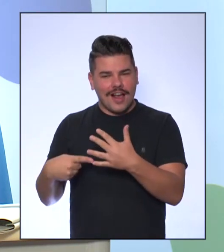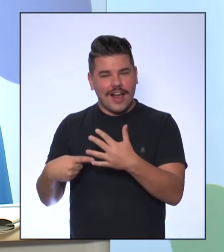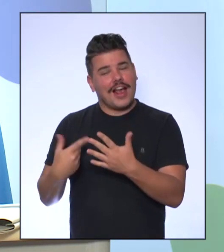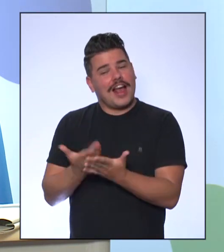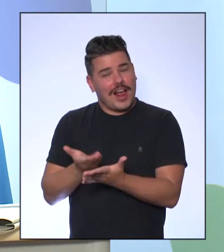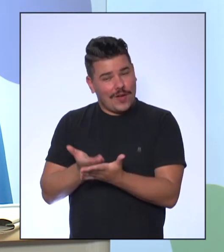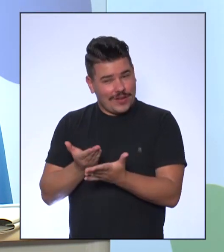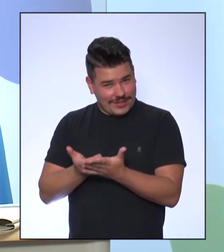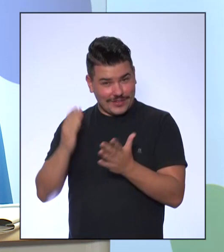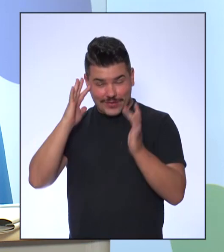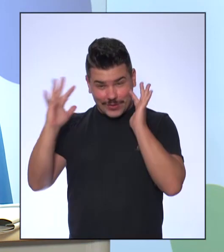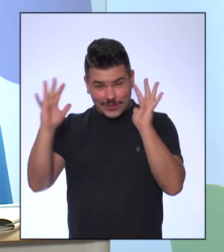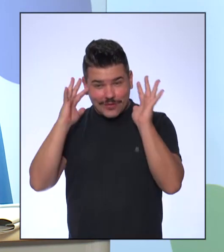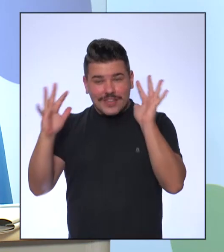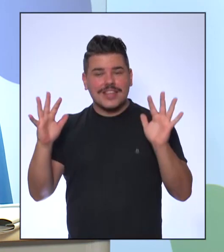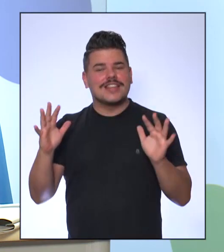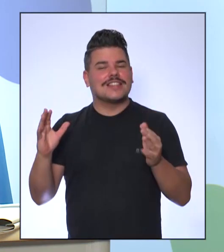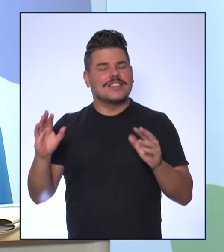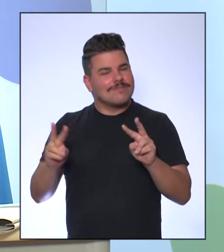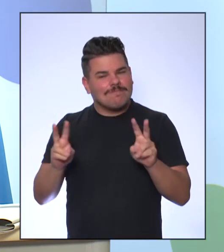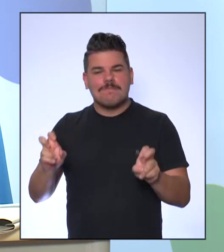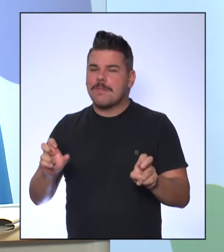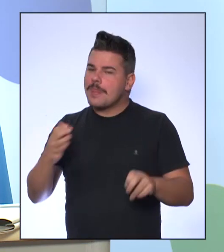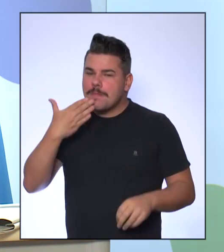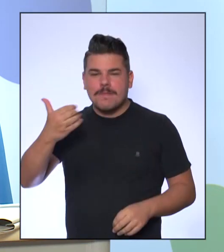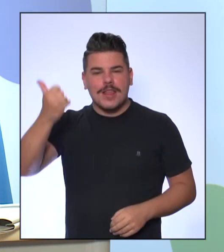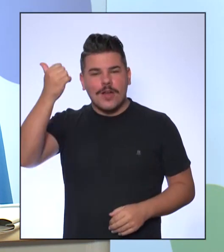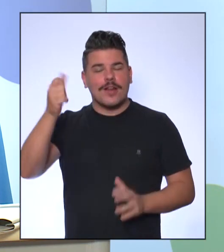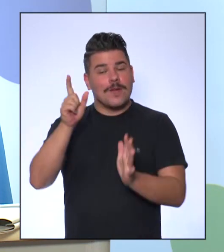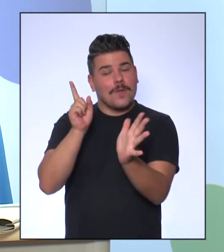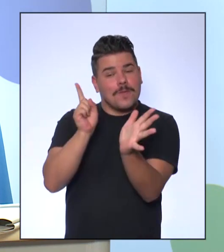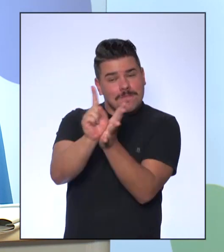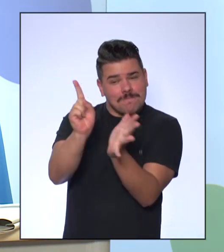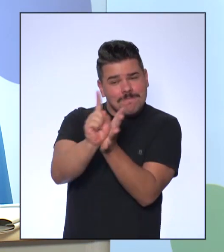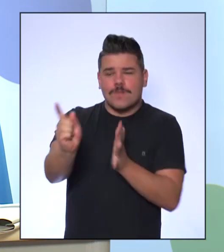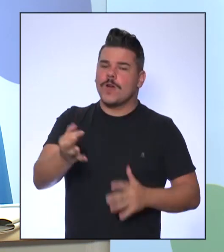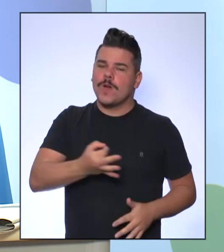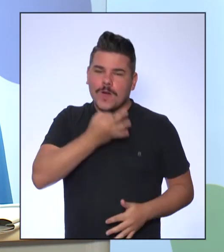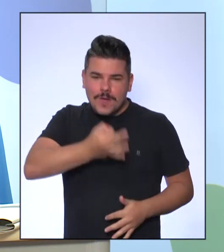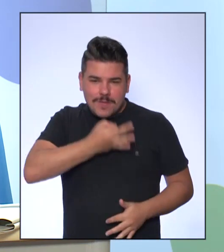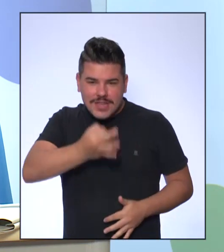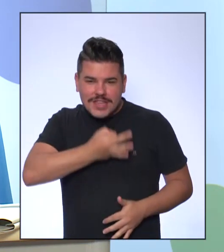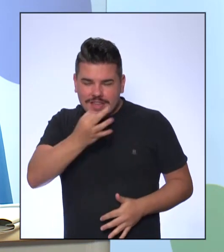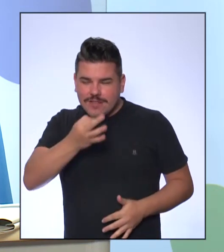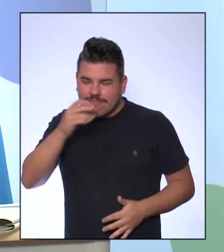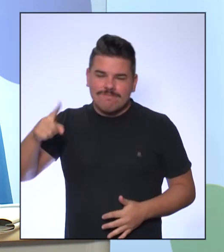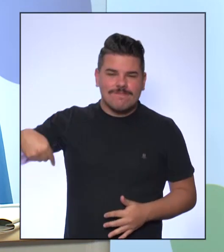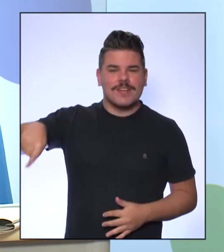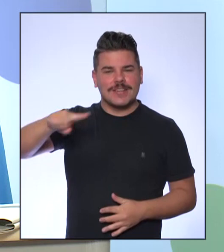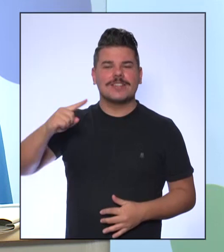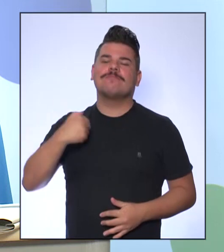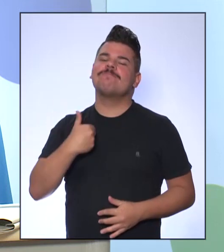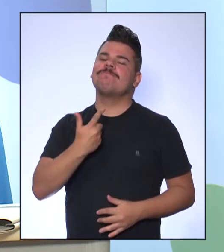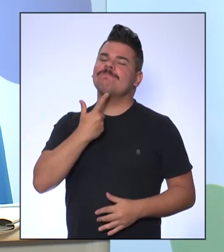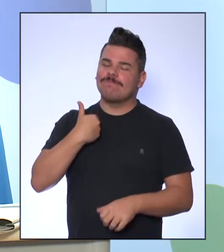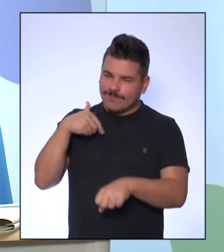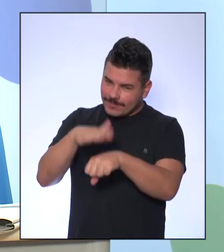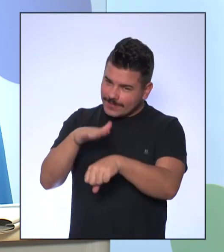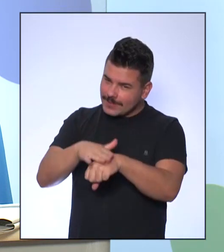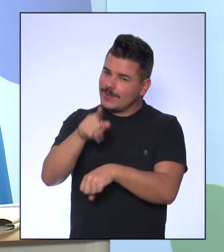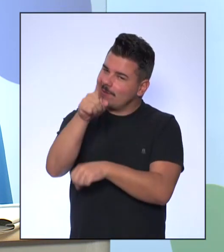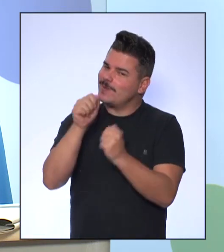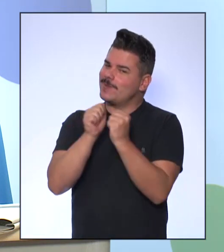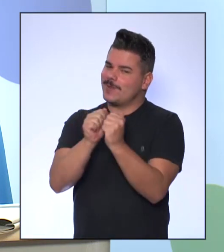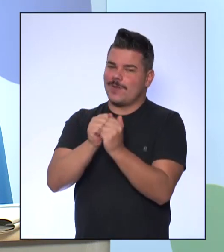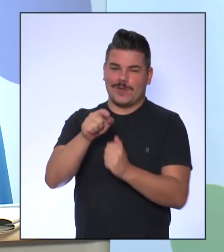pouco mais a atitude crítica e questionadora, né? Independente dos conteúdos que o seu professor